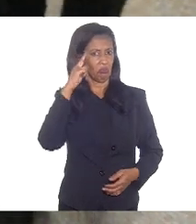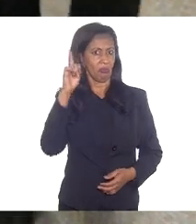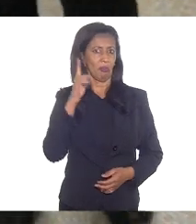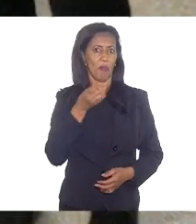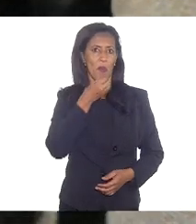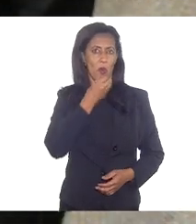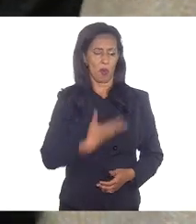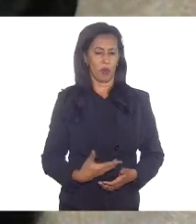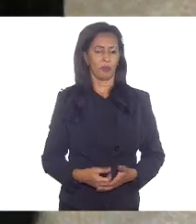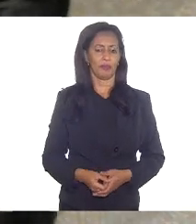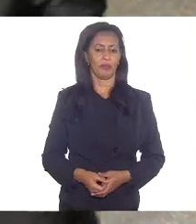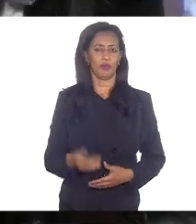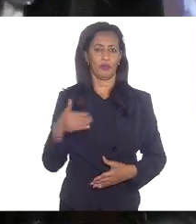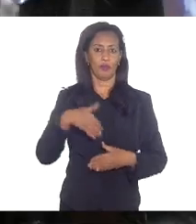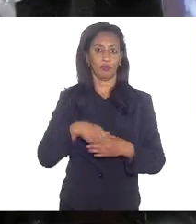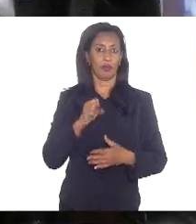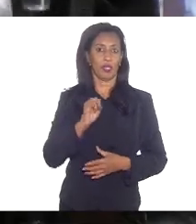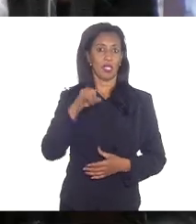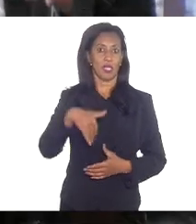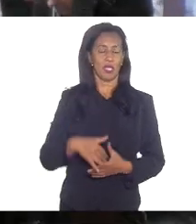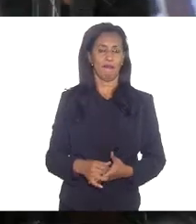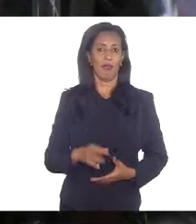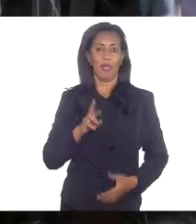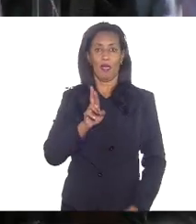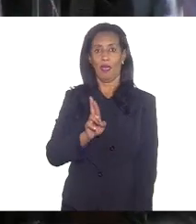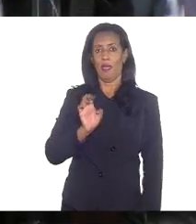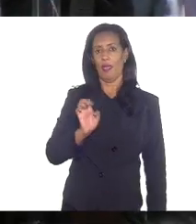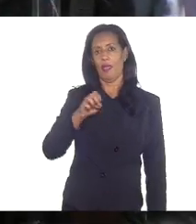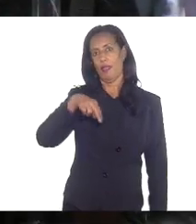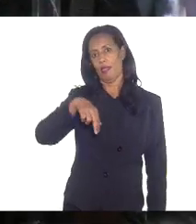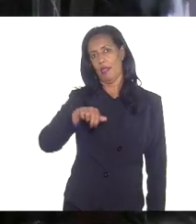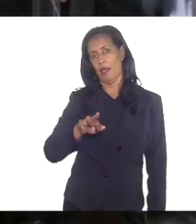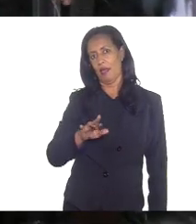sim. Deputada Renata Souza.